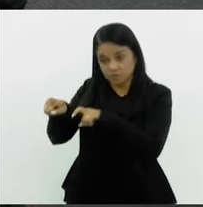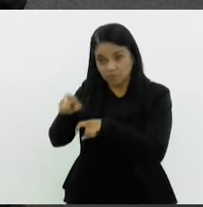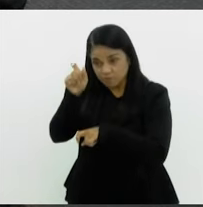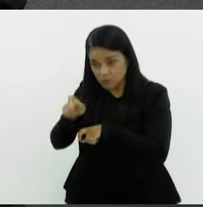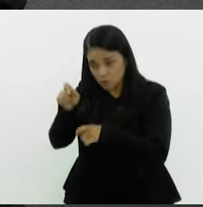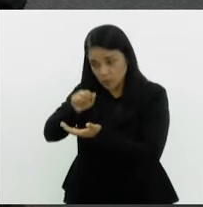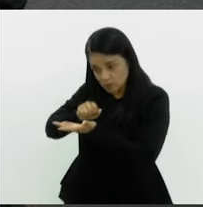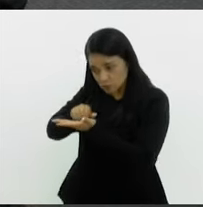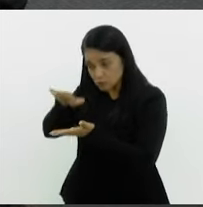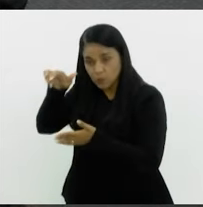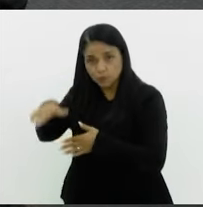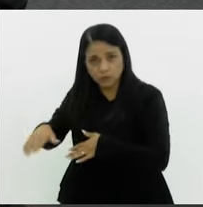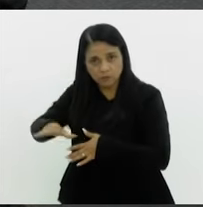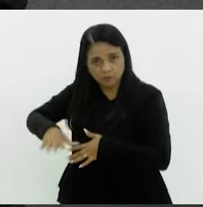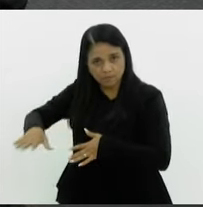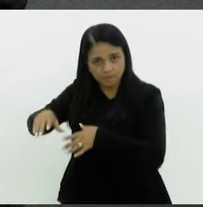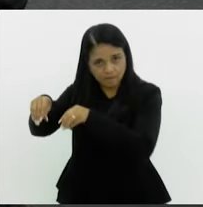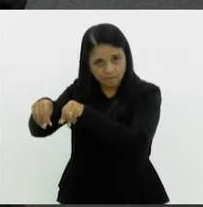de terra